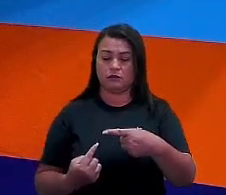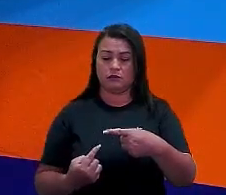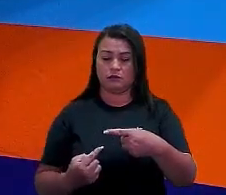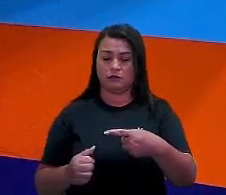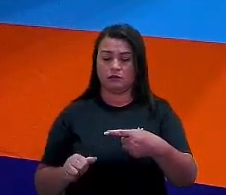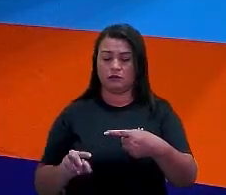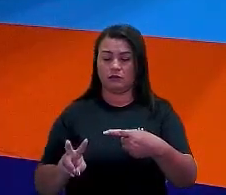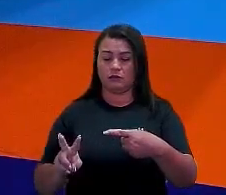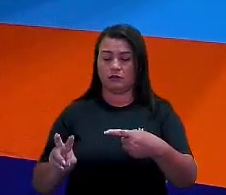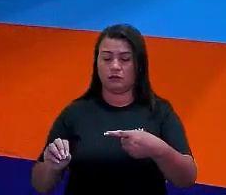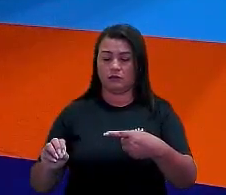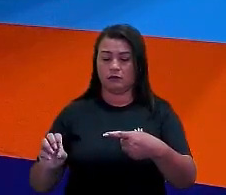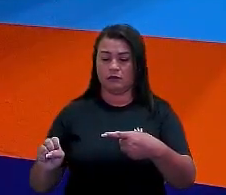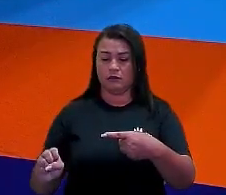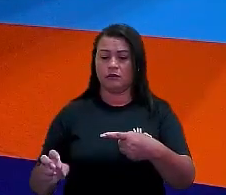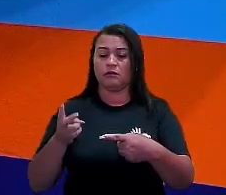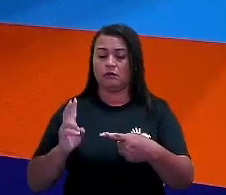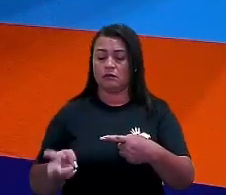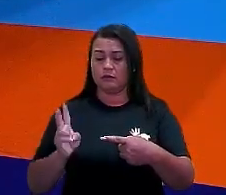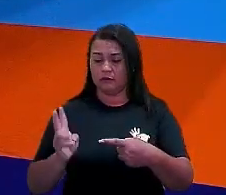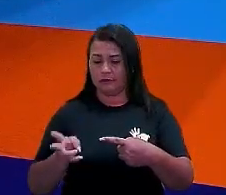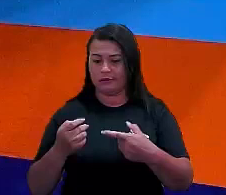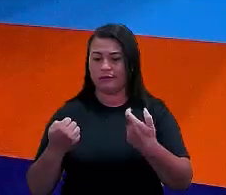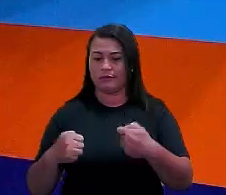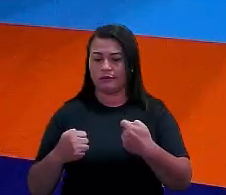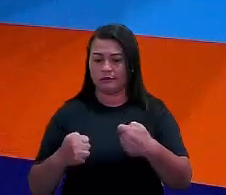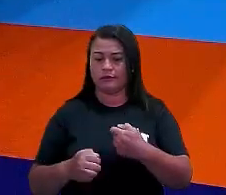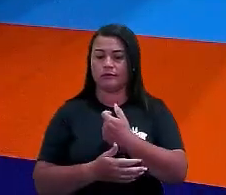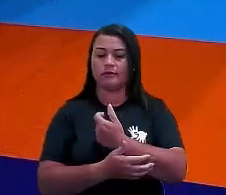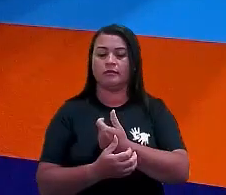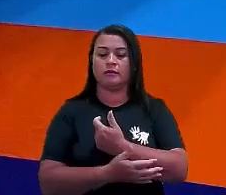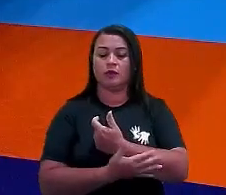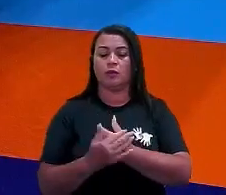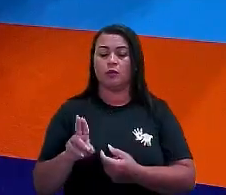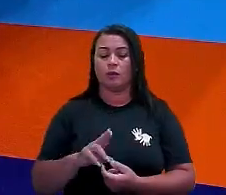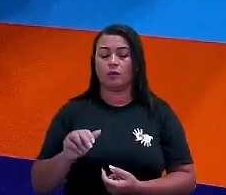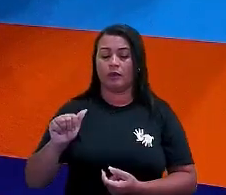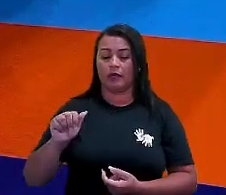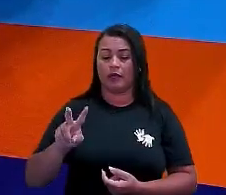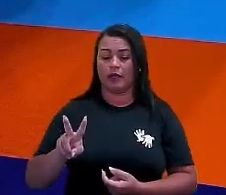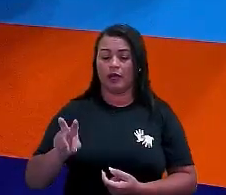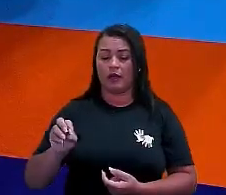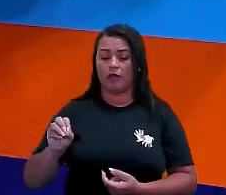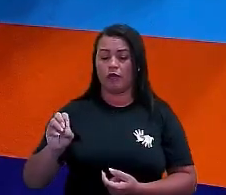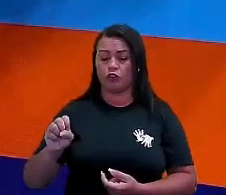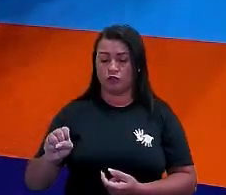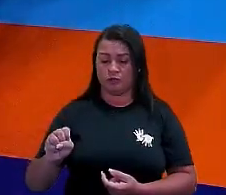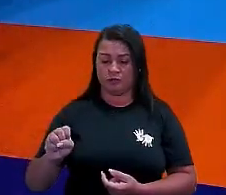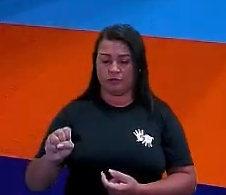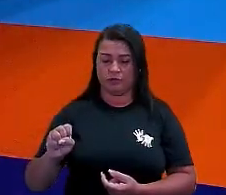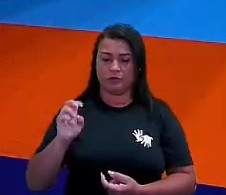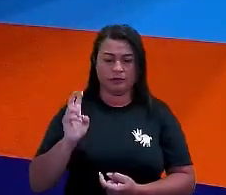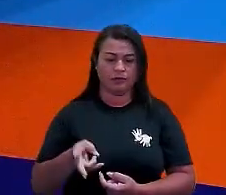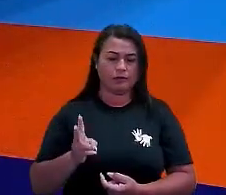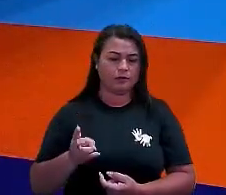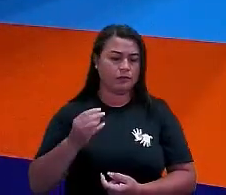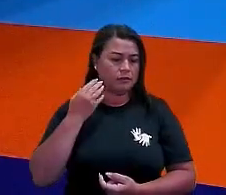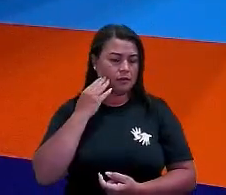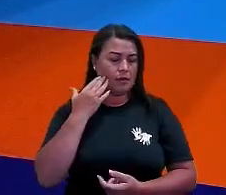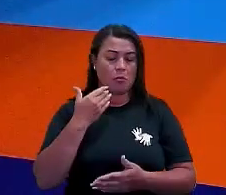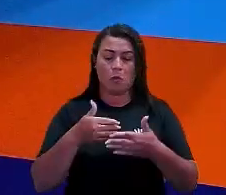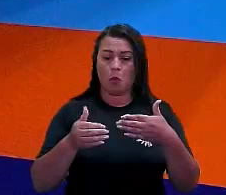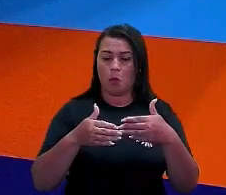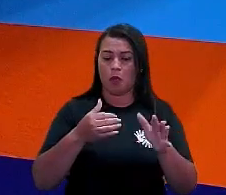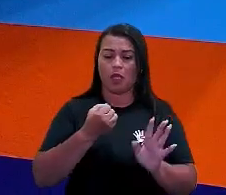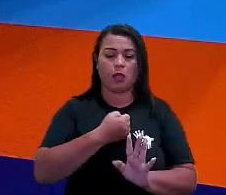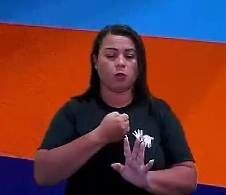31avos. Tá certo? Então, tem que ter no finalzinho essa palavrinha aqui, tá? Avos. Então, para qualquer